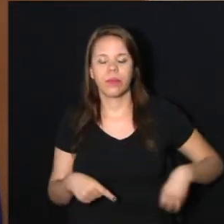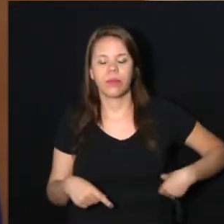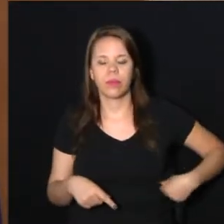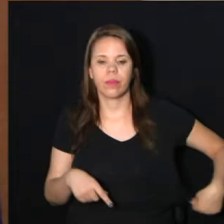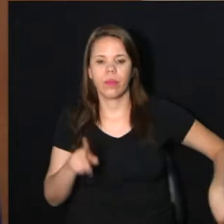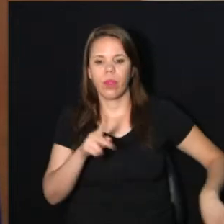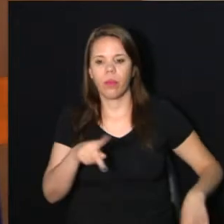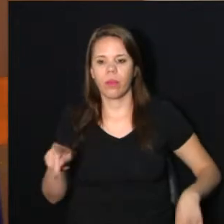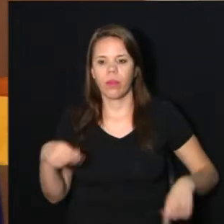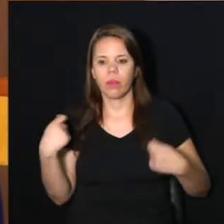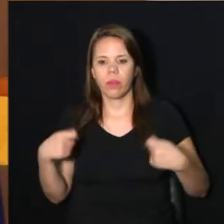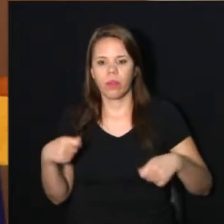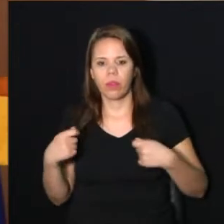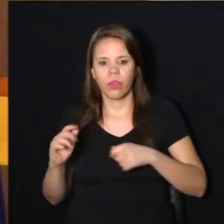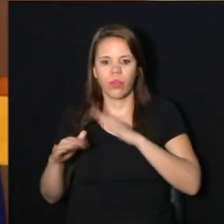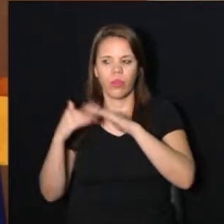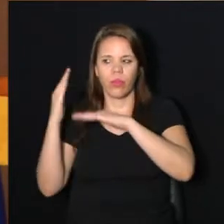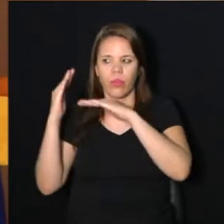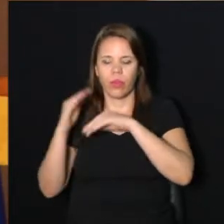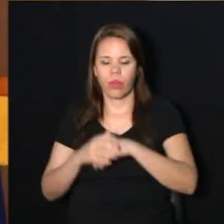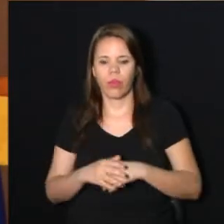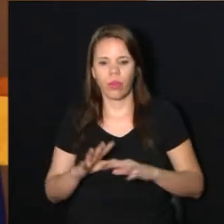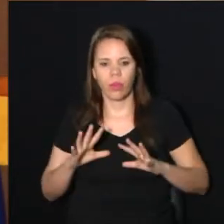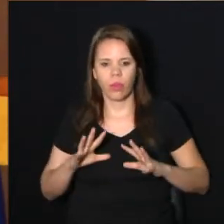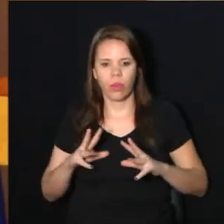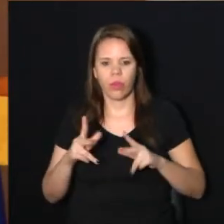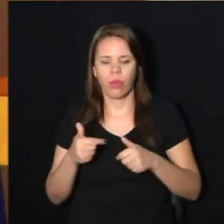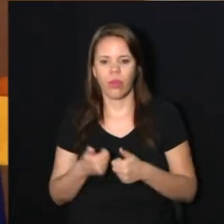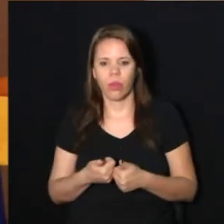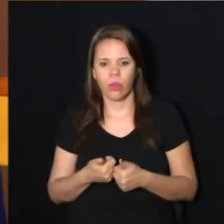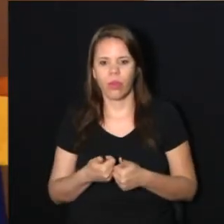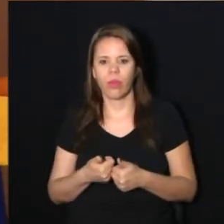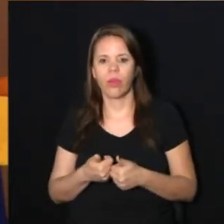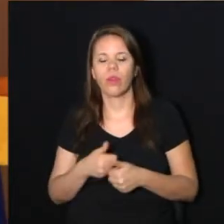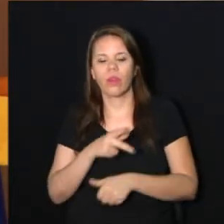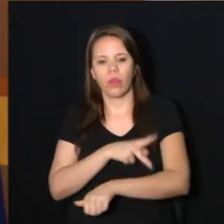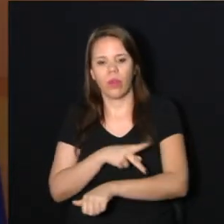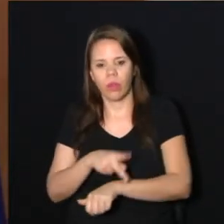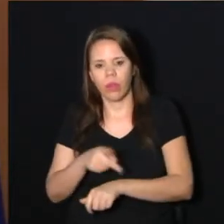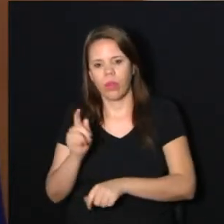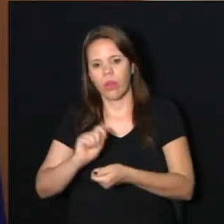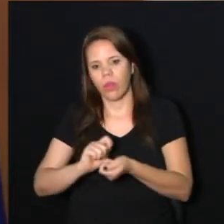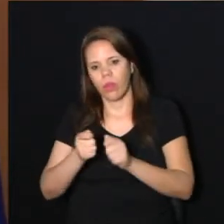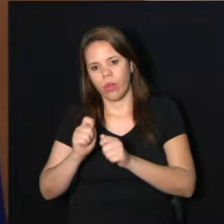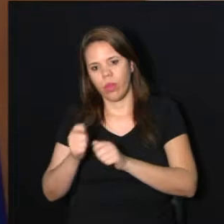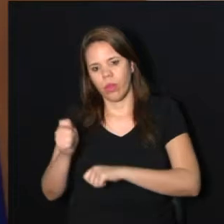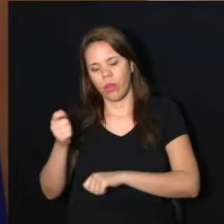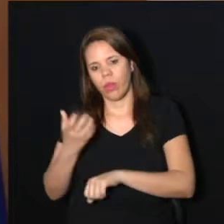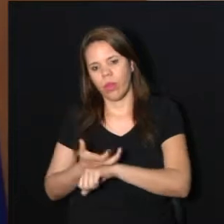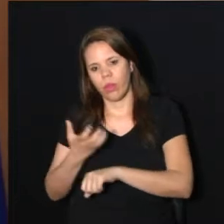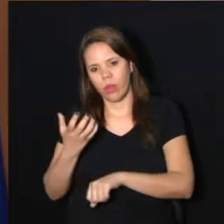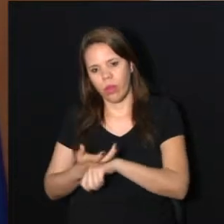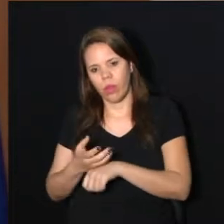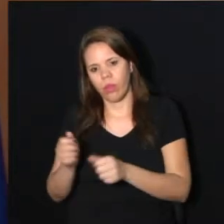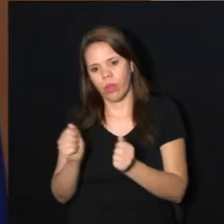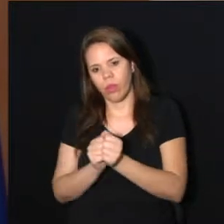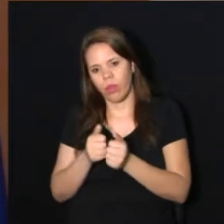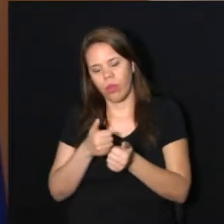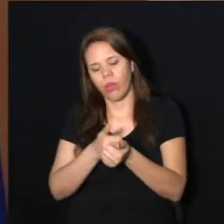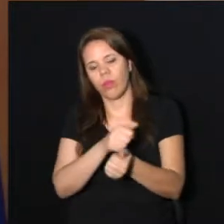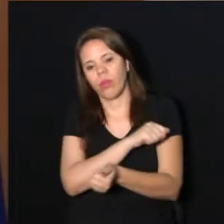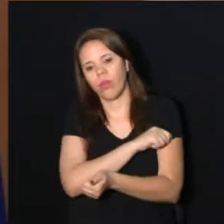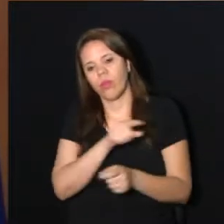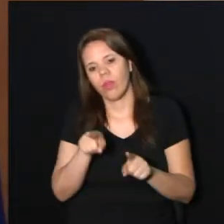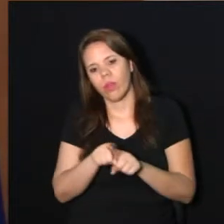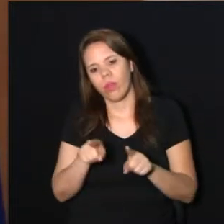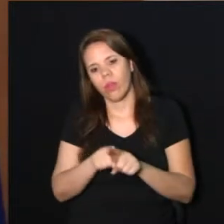professor ele precisa desenvolver todo o seu lado pedagógico, desenvolver a sua matéria com o aluno. E o aluno também, por